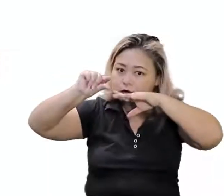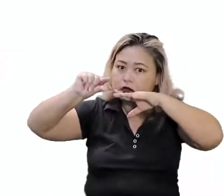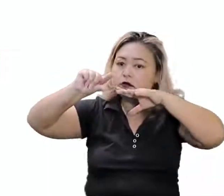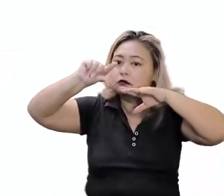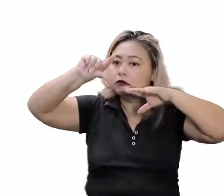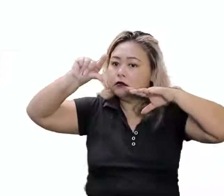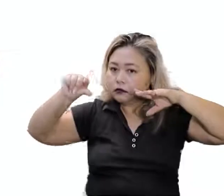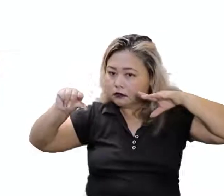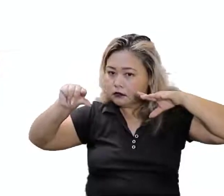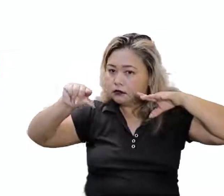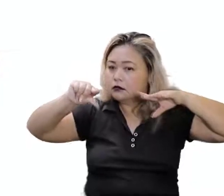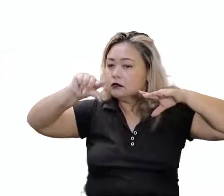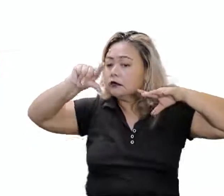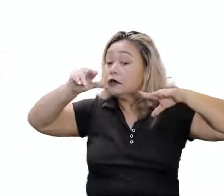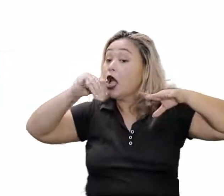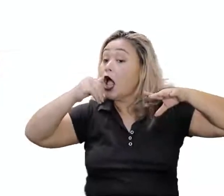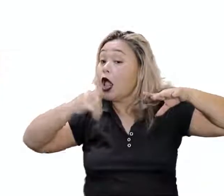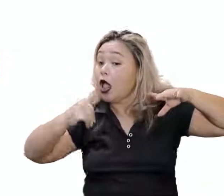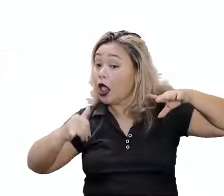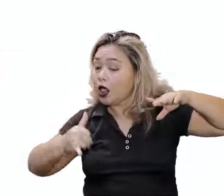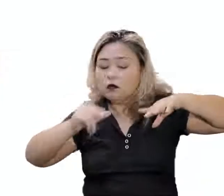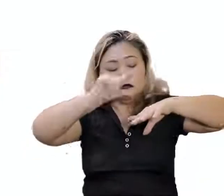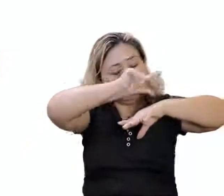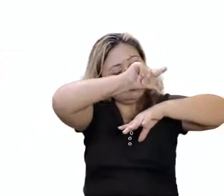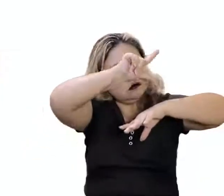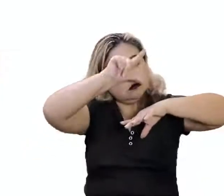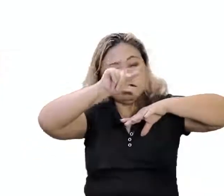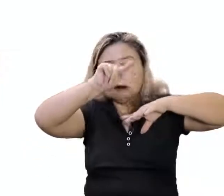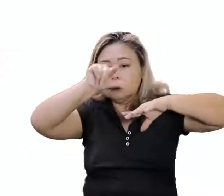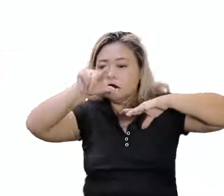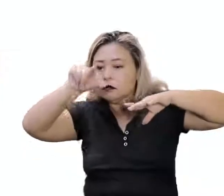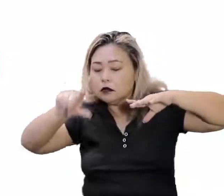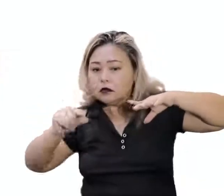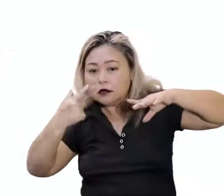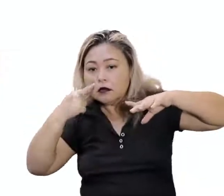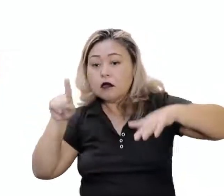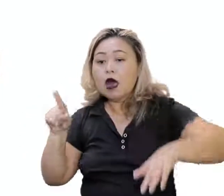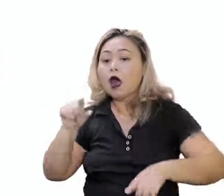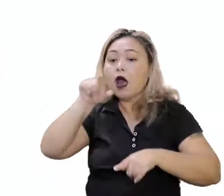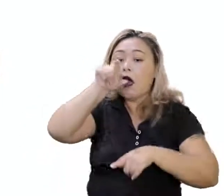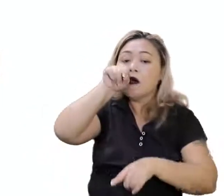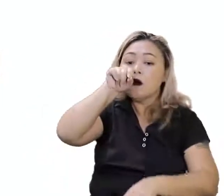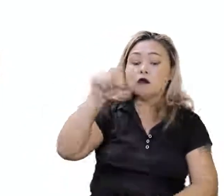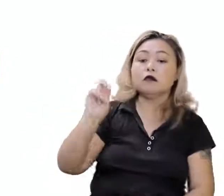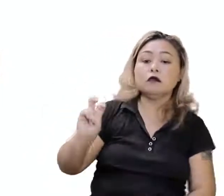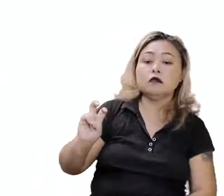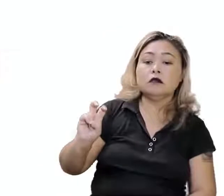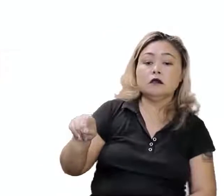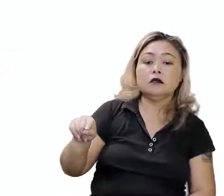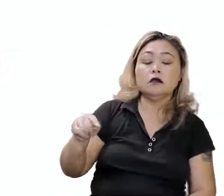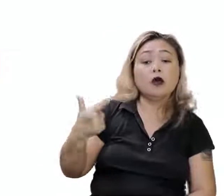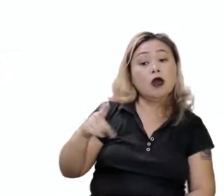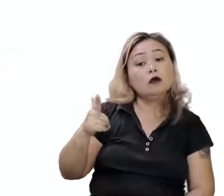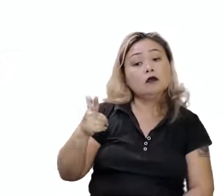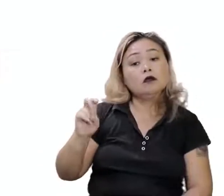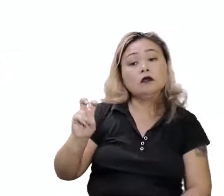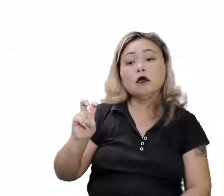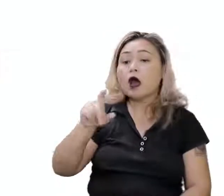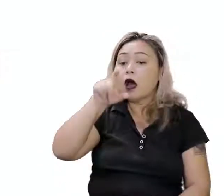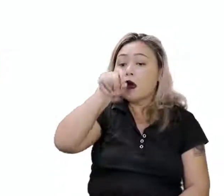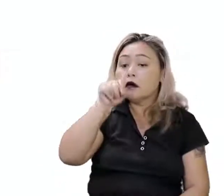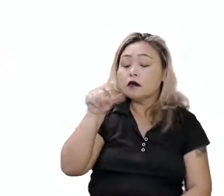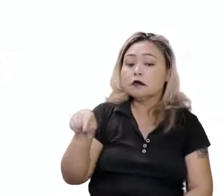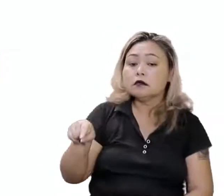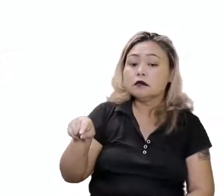você tá vendo? As ondas de energia como vão diminuindo. Chega ali no gavião, no quinto nível, que normalmente não vai